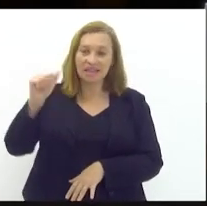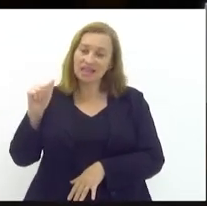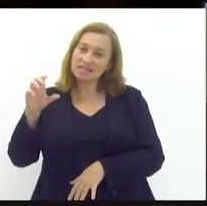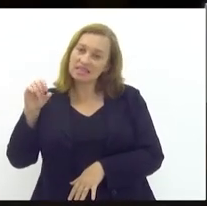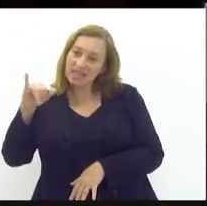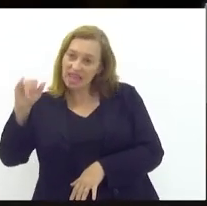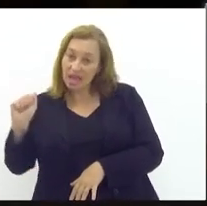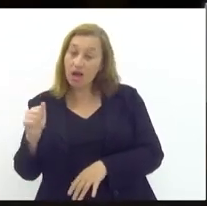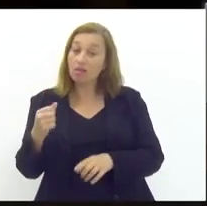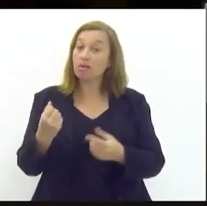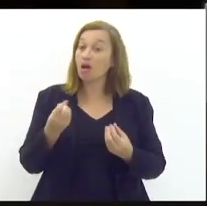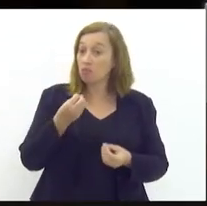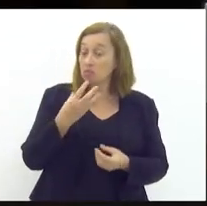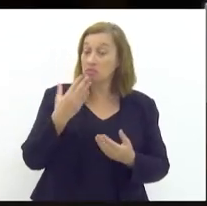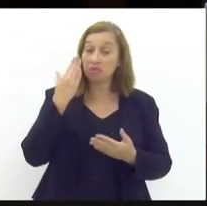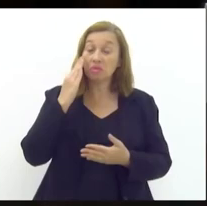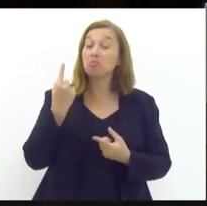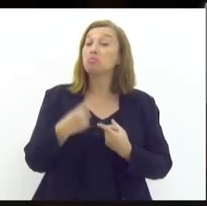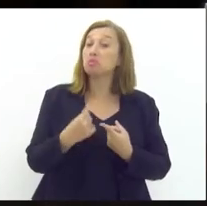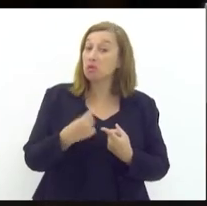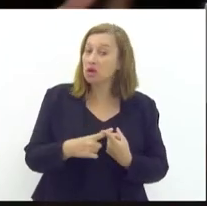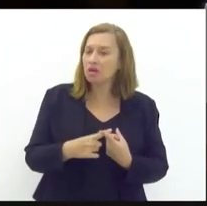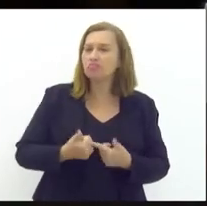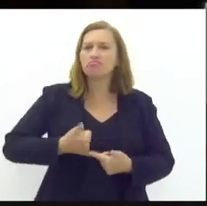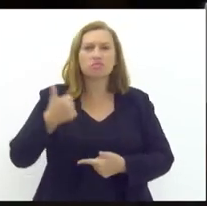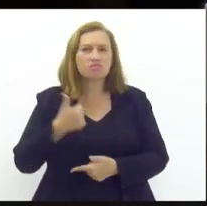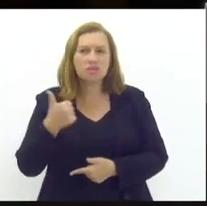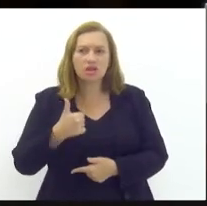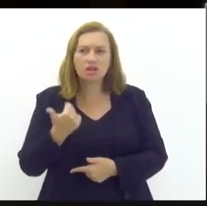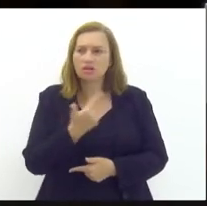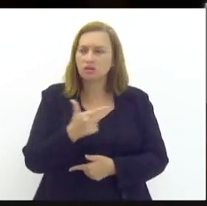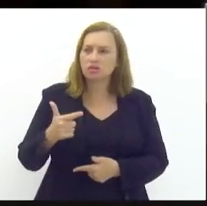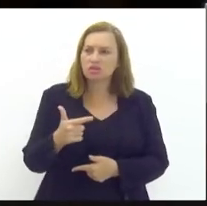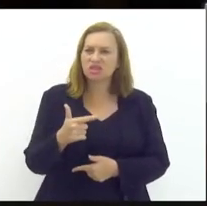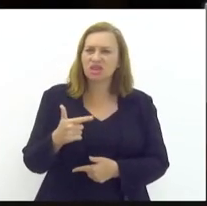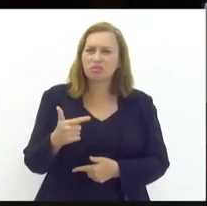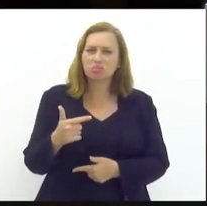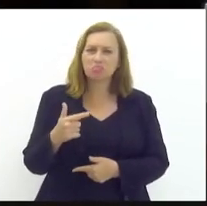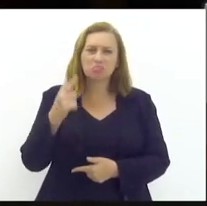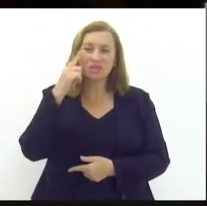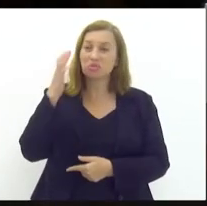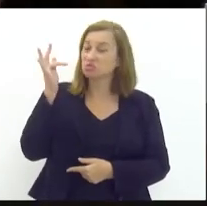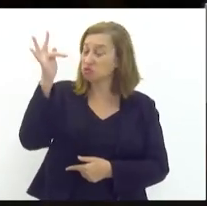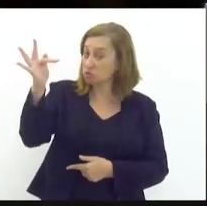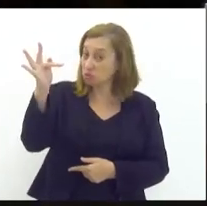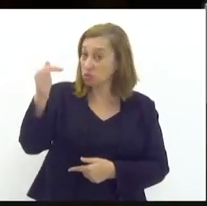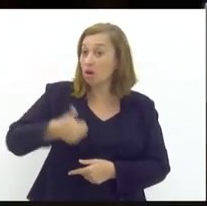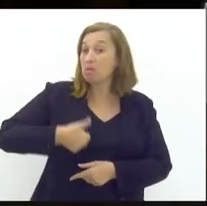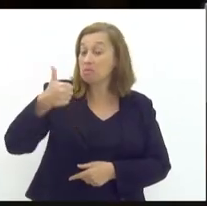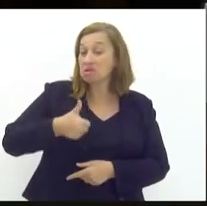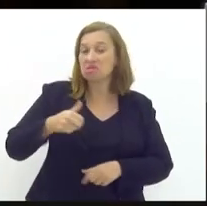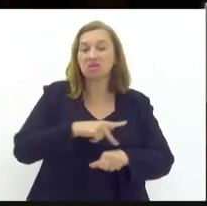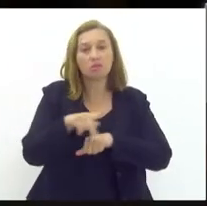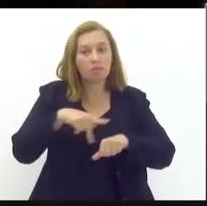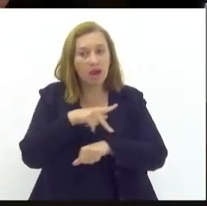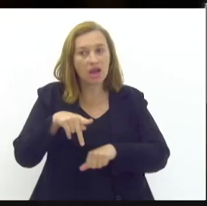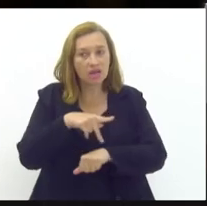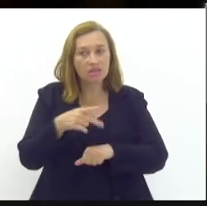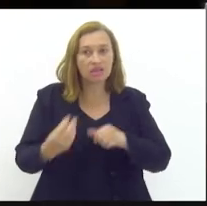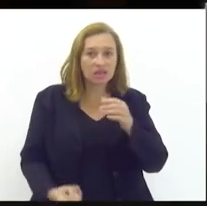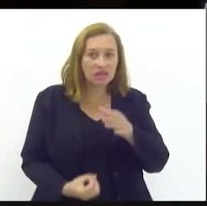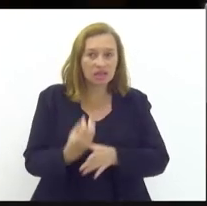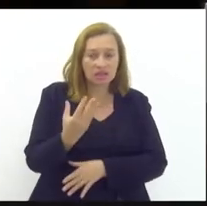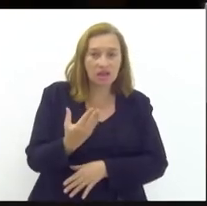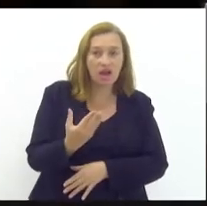porque porque primeiro nós não temos princípio do destino a gente foi um dos primeiros países a instituir um